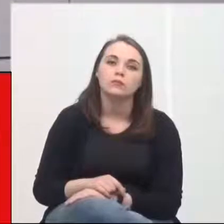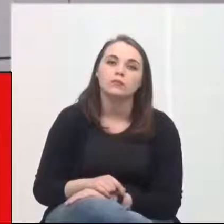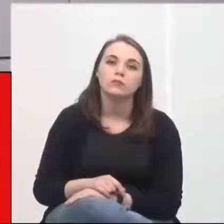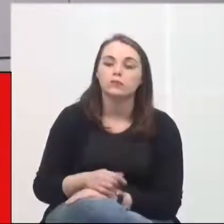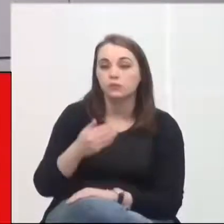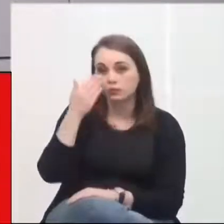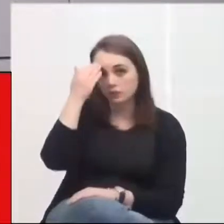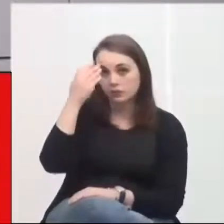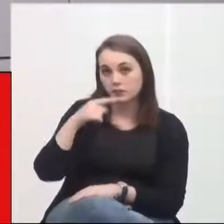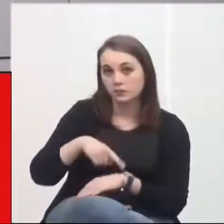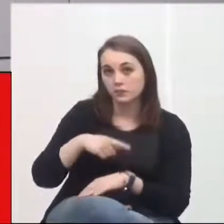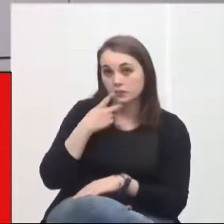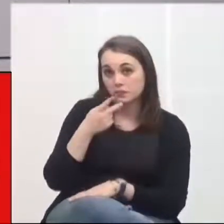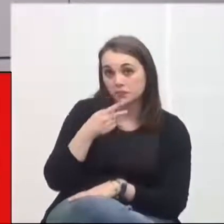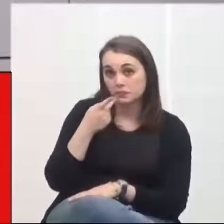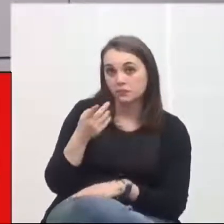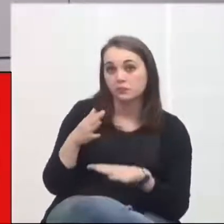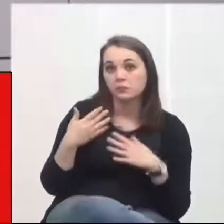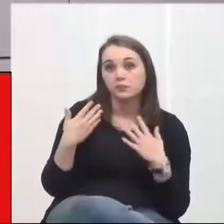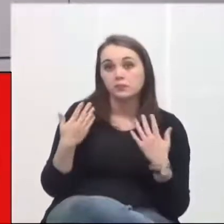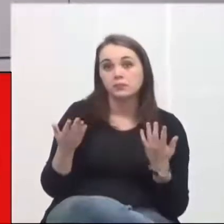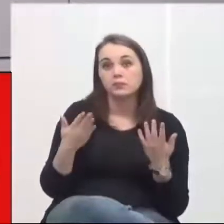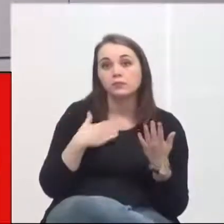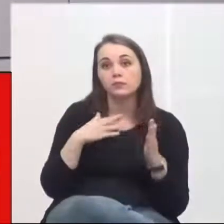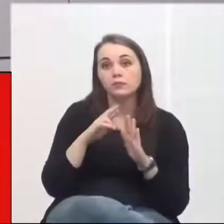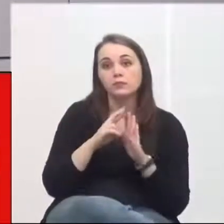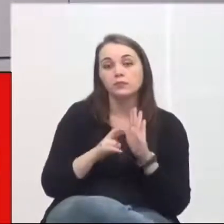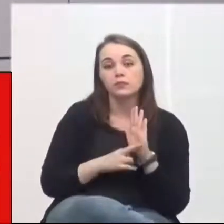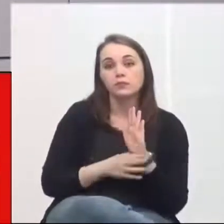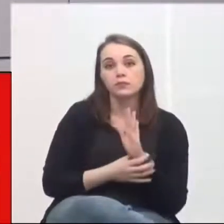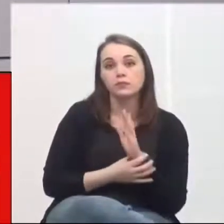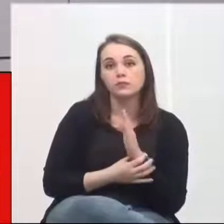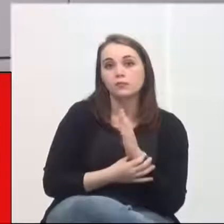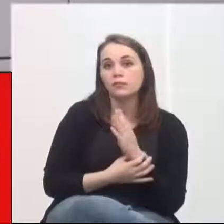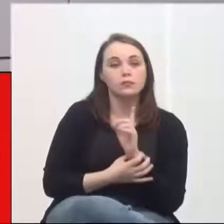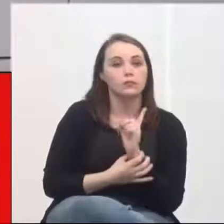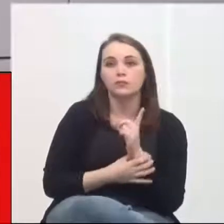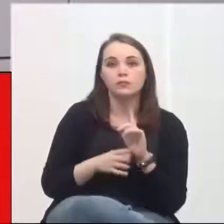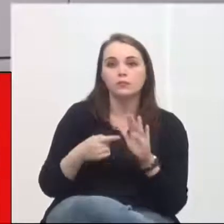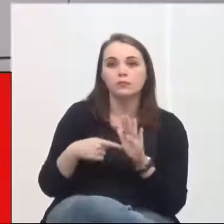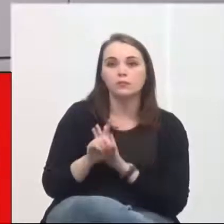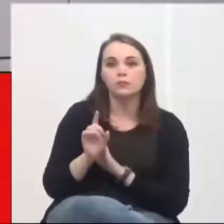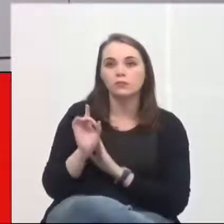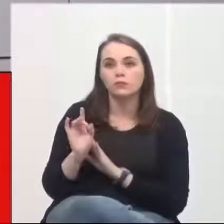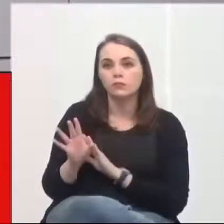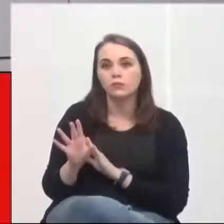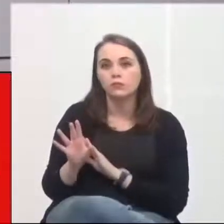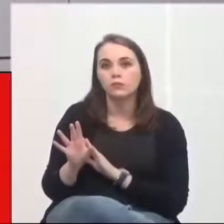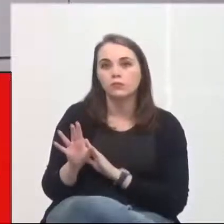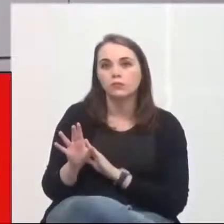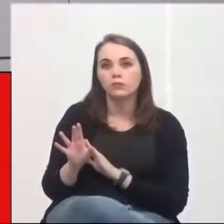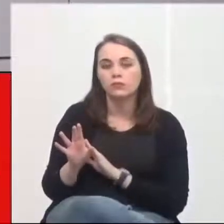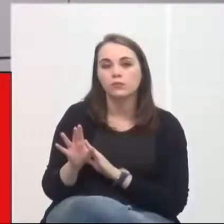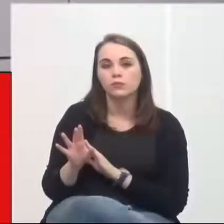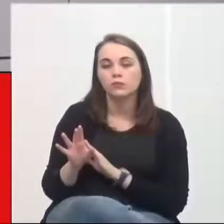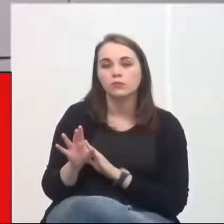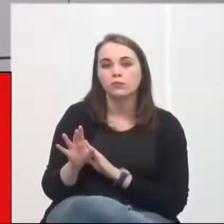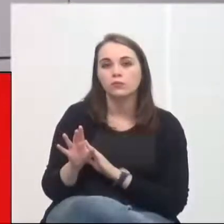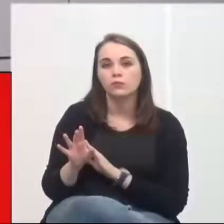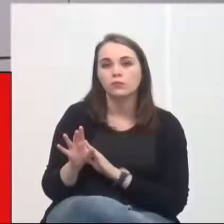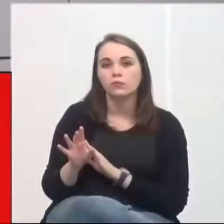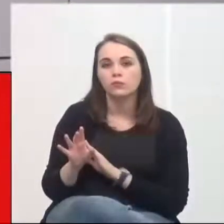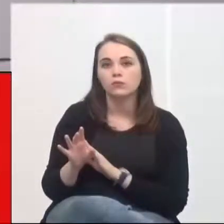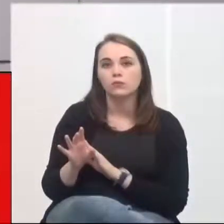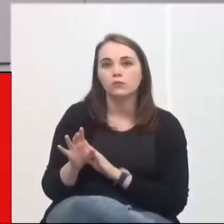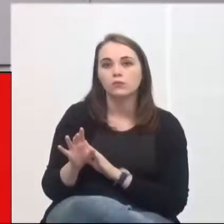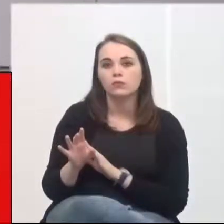Obrigado pela parte, vereador. Meu requerimento, ele não questiona apenas... Sim, sim. Né, só para esclarecer, não